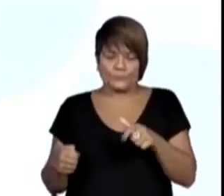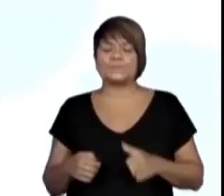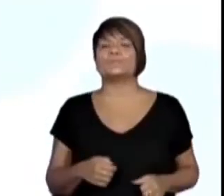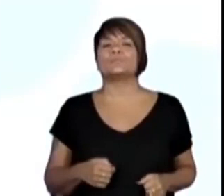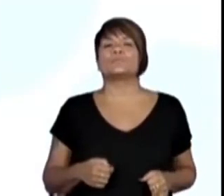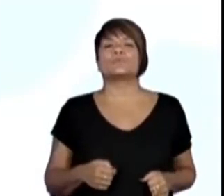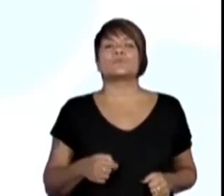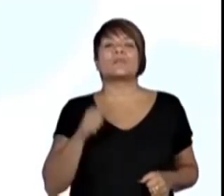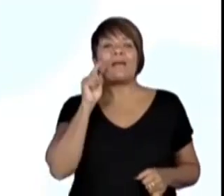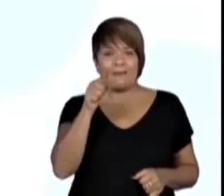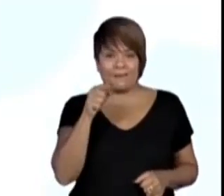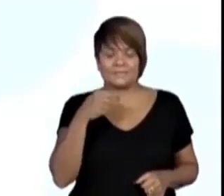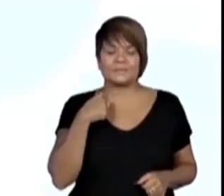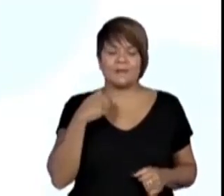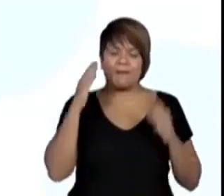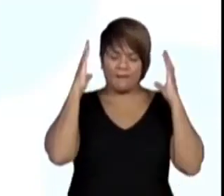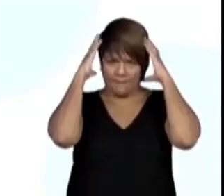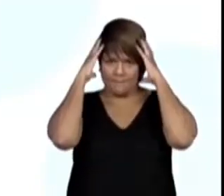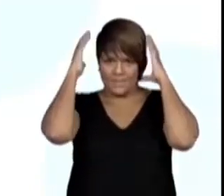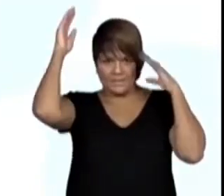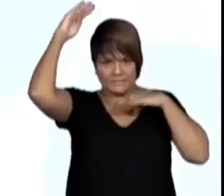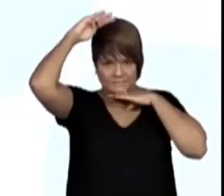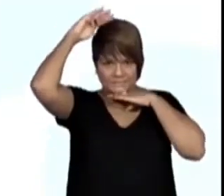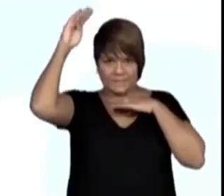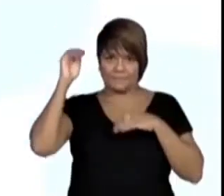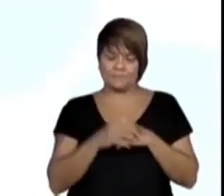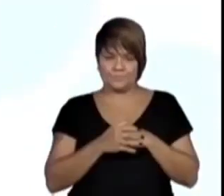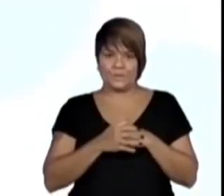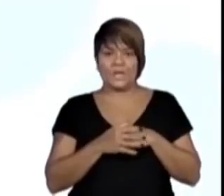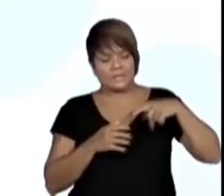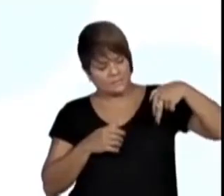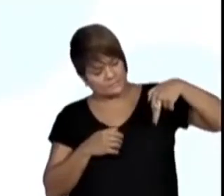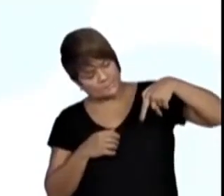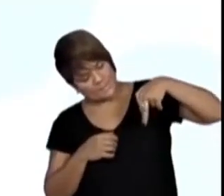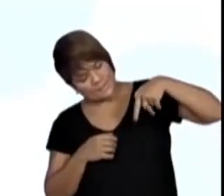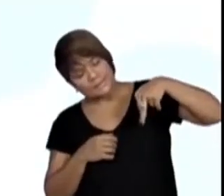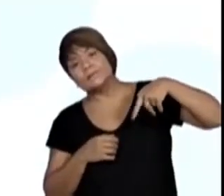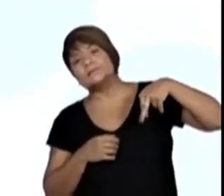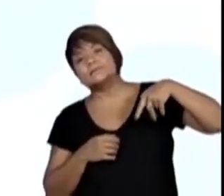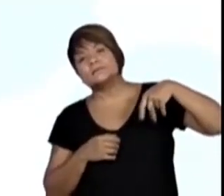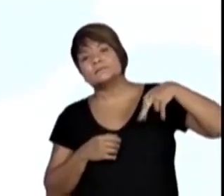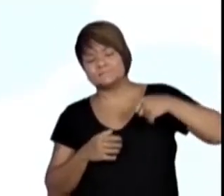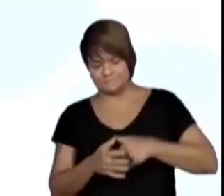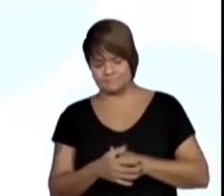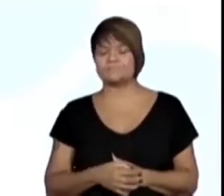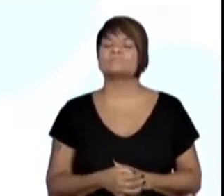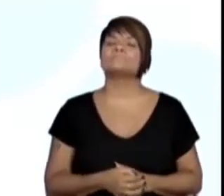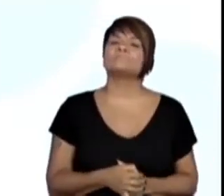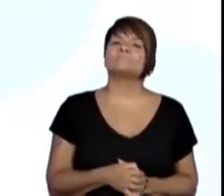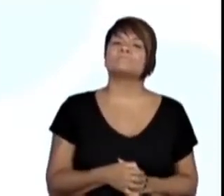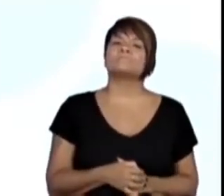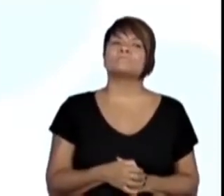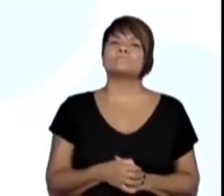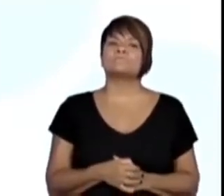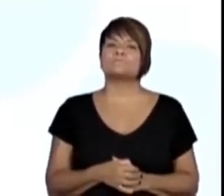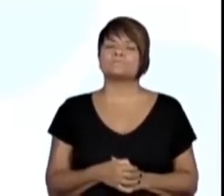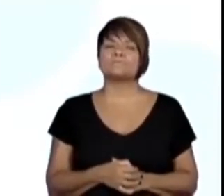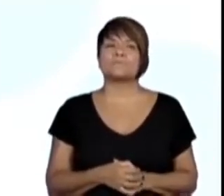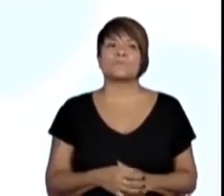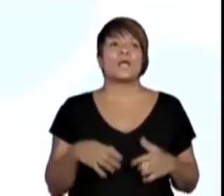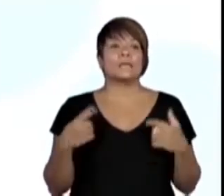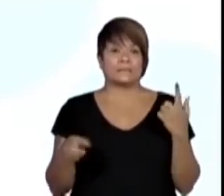Esta será a cabeça e as pernas da boneca, ok? Com a